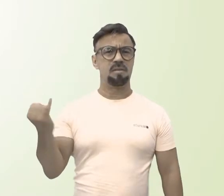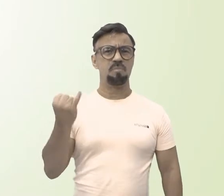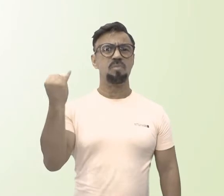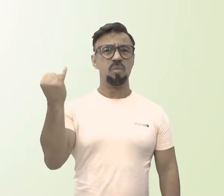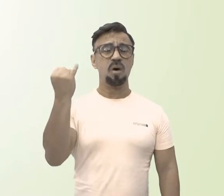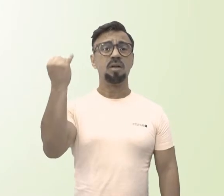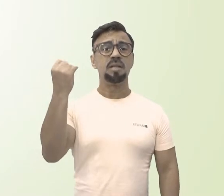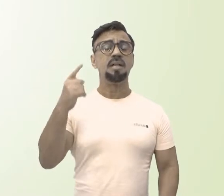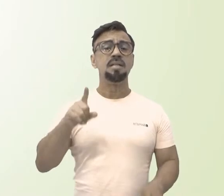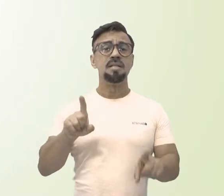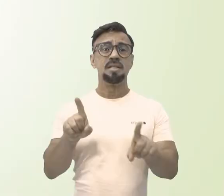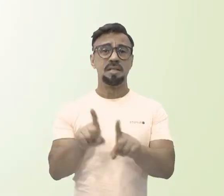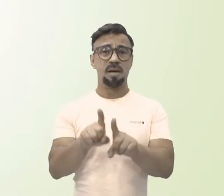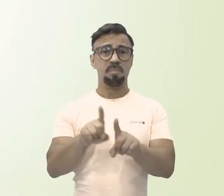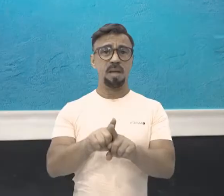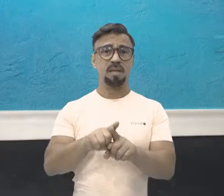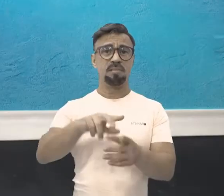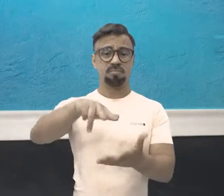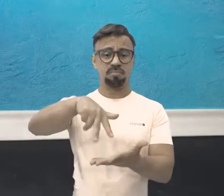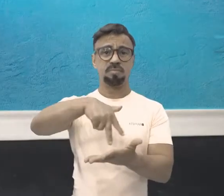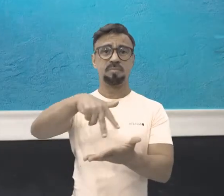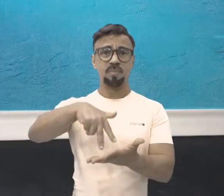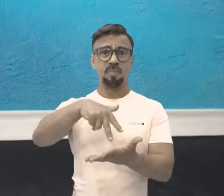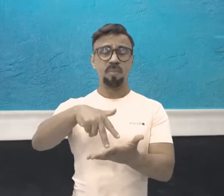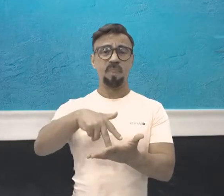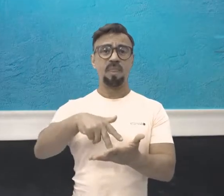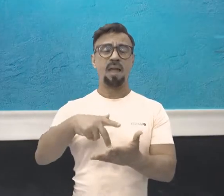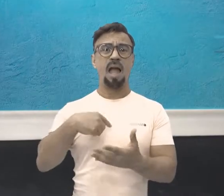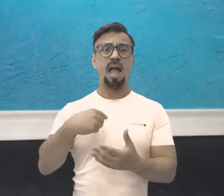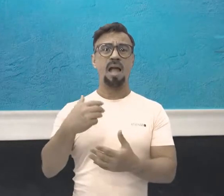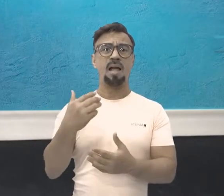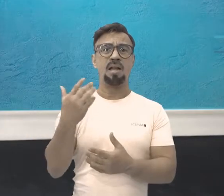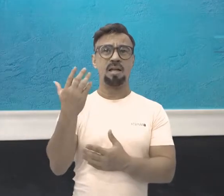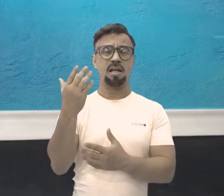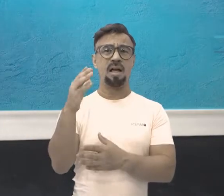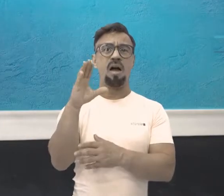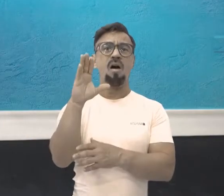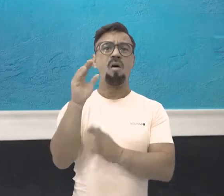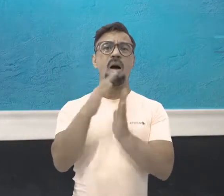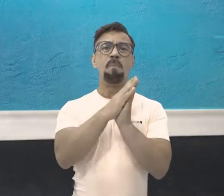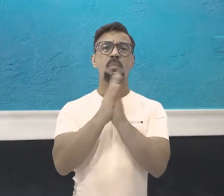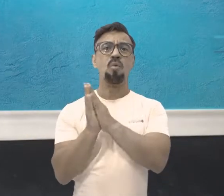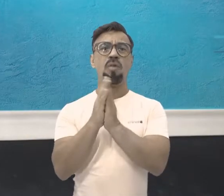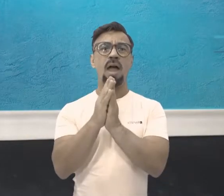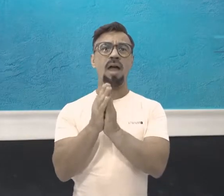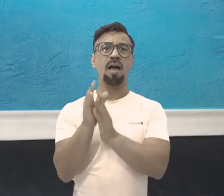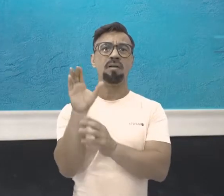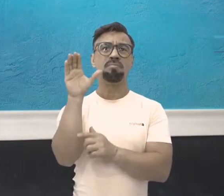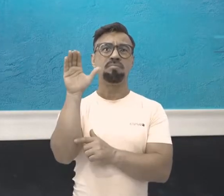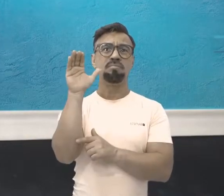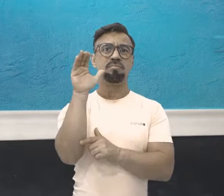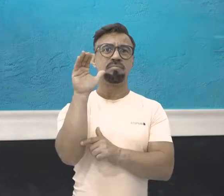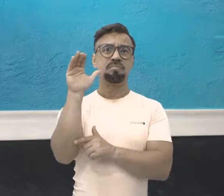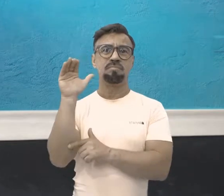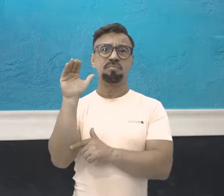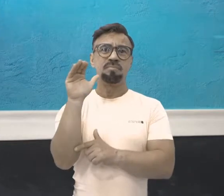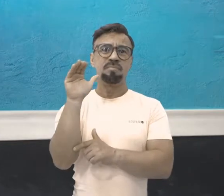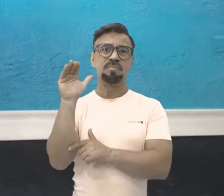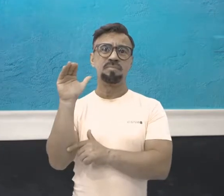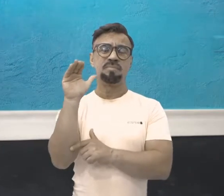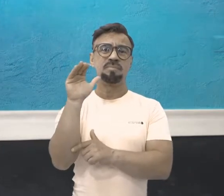importante também para o cortejo. Ela carrega nos braços uma boneca, que logo mais a gente vai falar